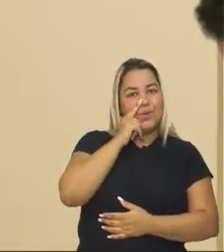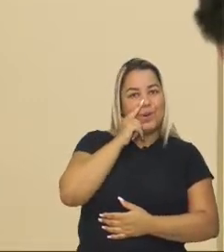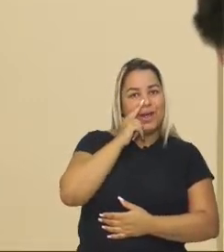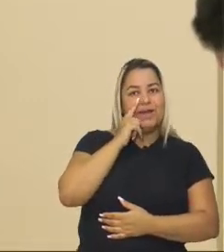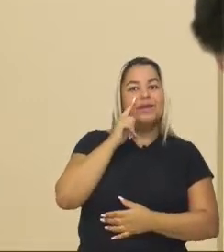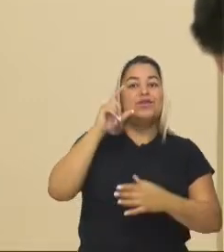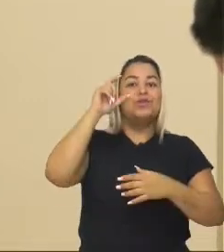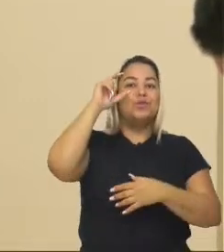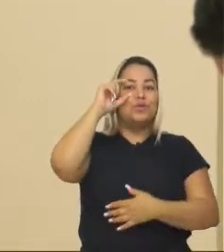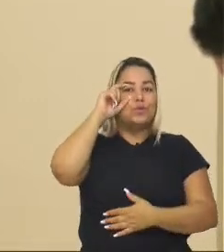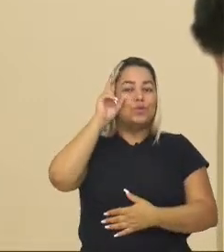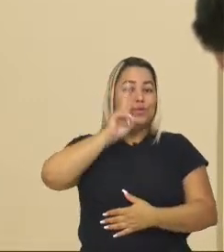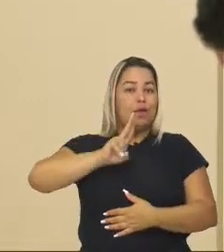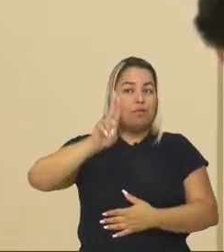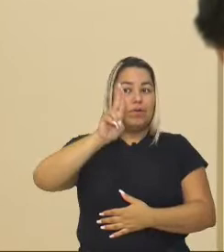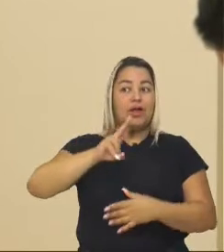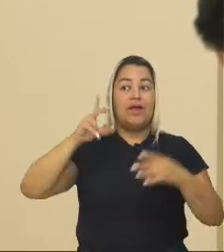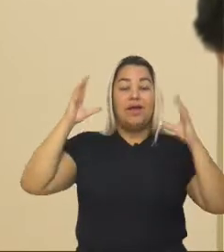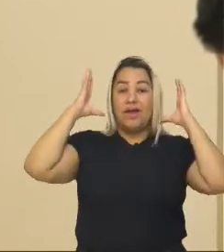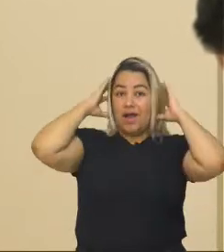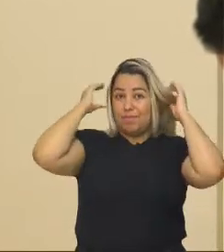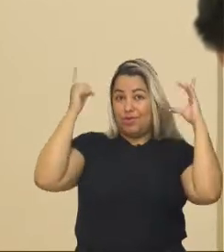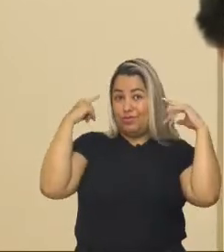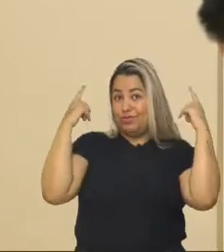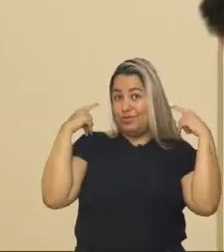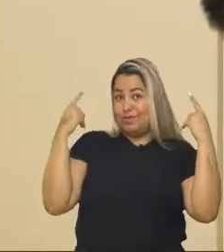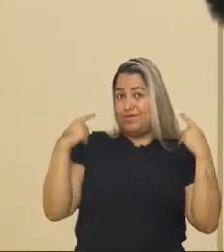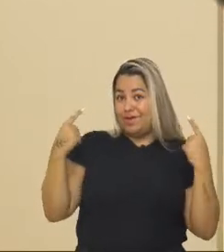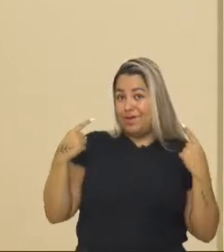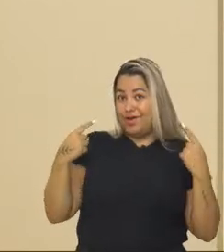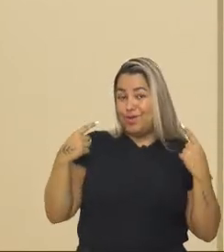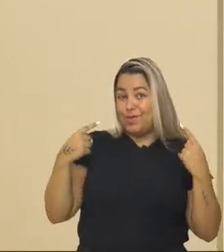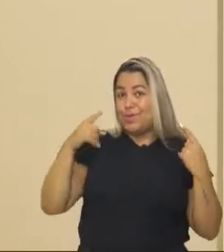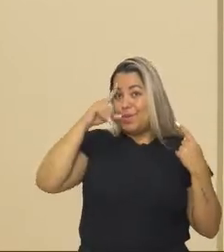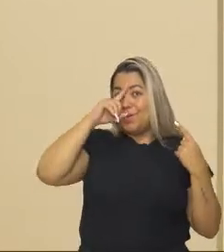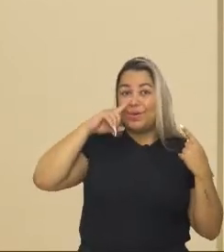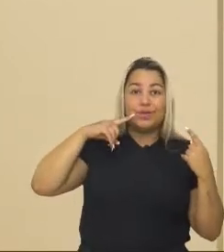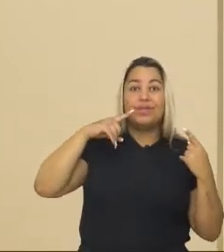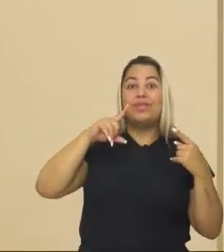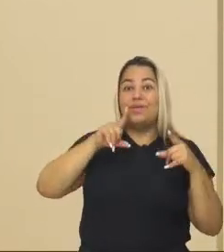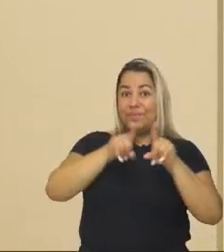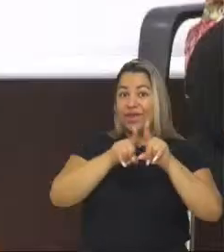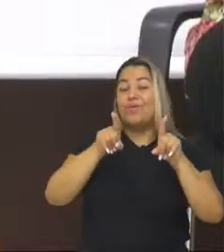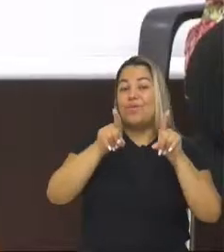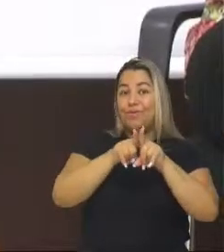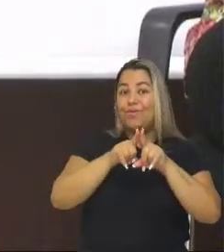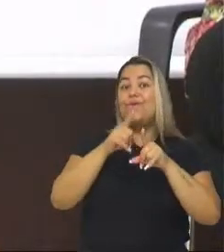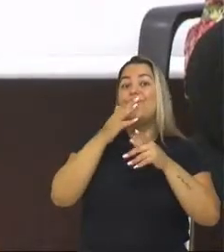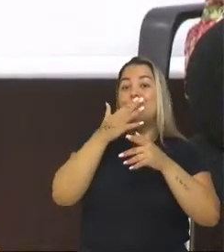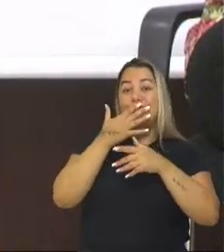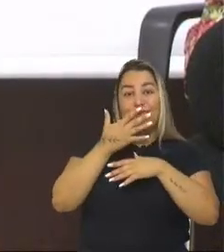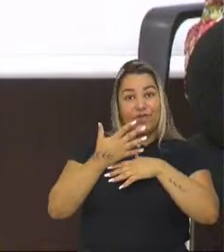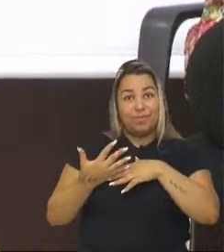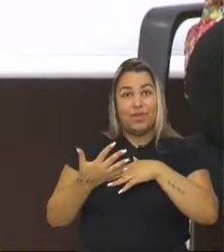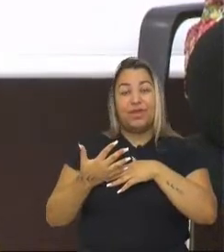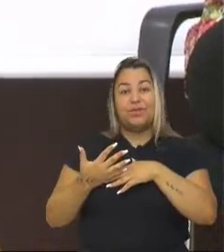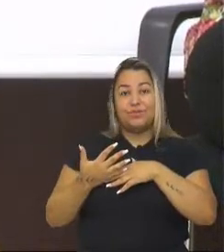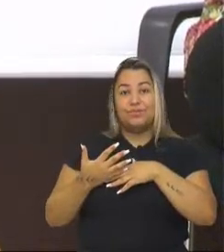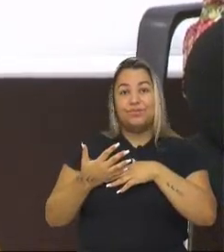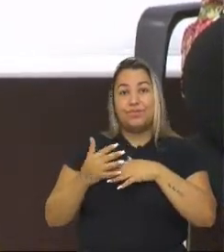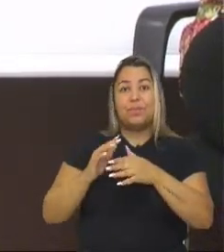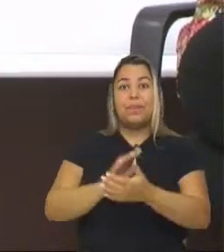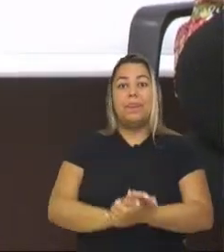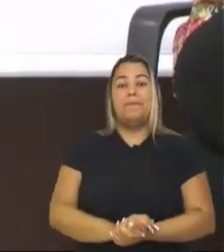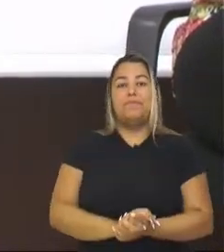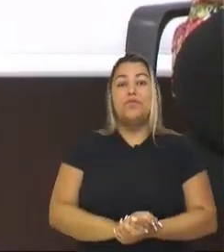óculos, cabelos crespos, aloirados para cima, também com vermelho enredado. Do meu